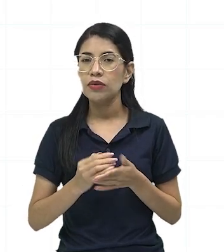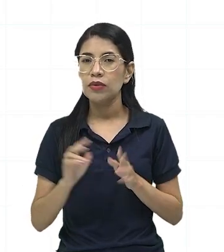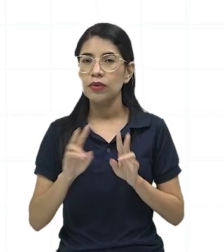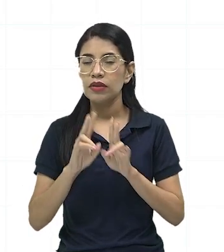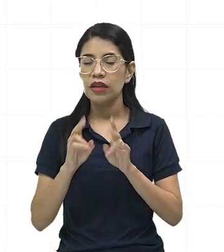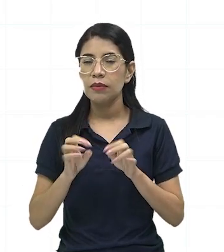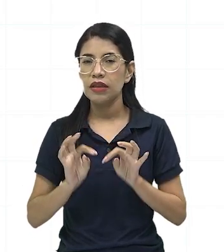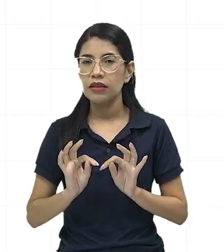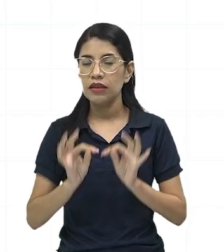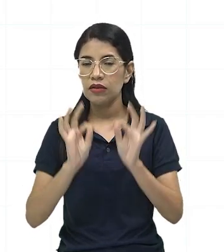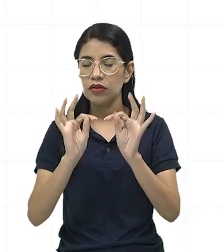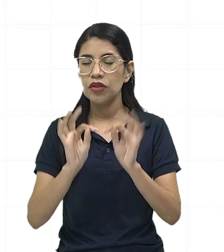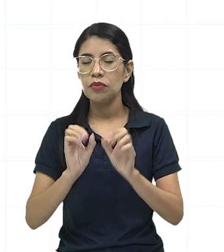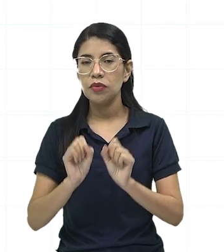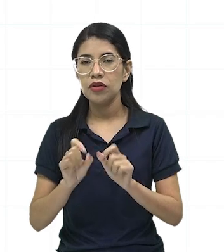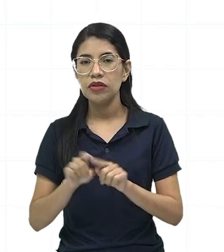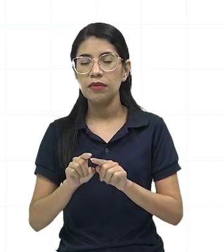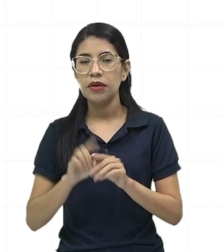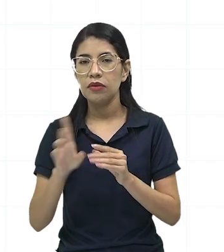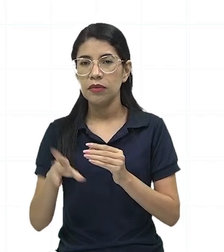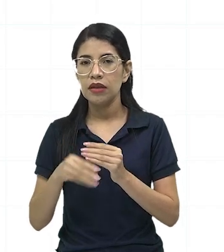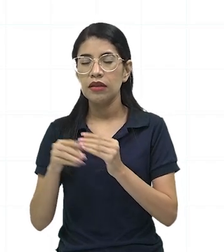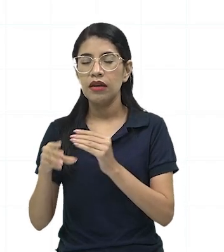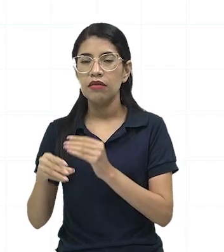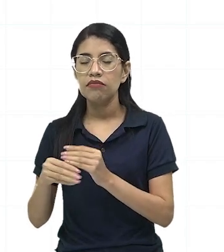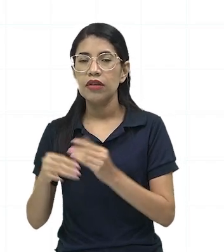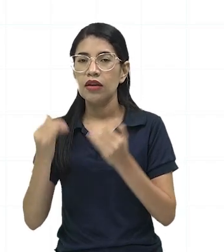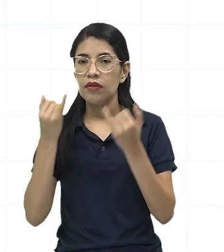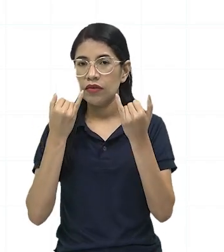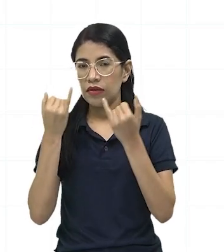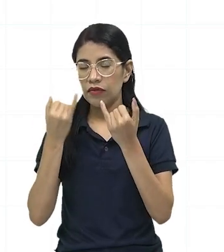digital, posso falar sobre outras tecnologias ali no meio para